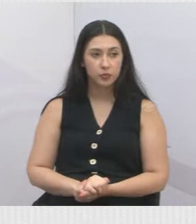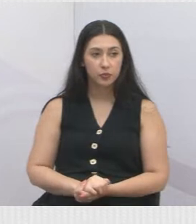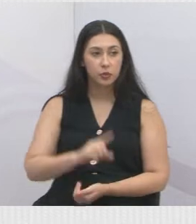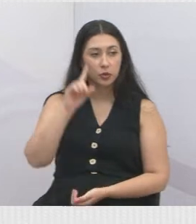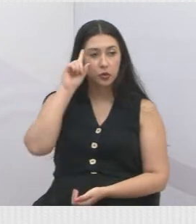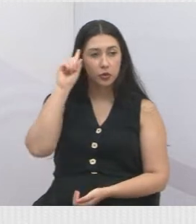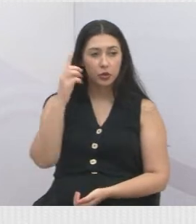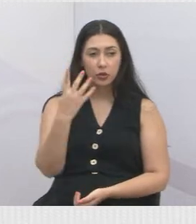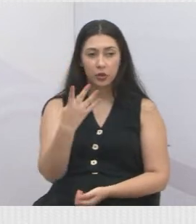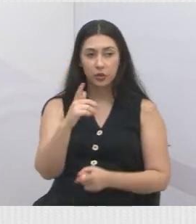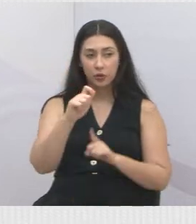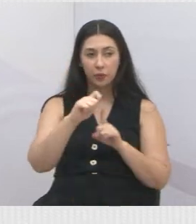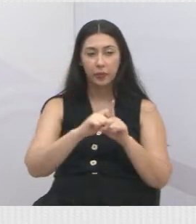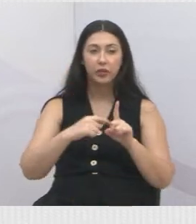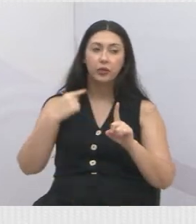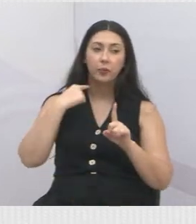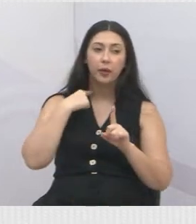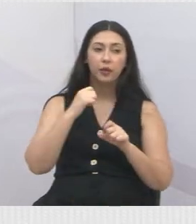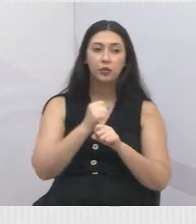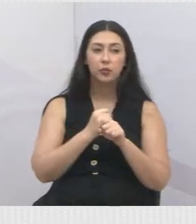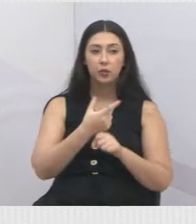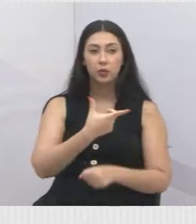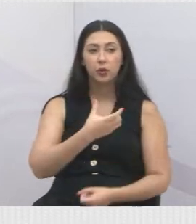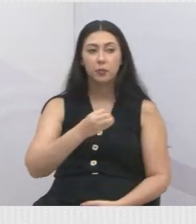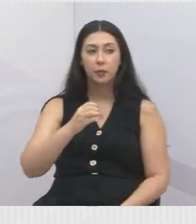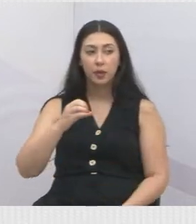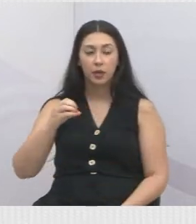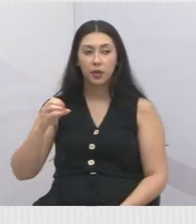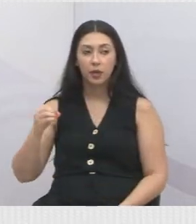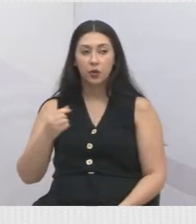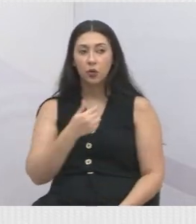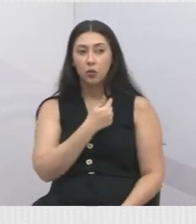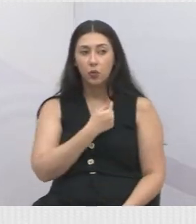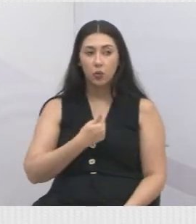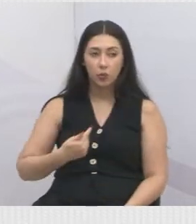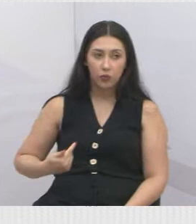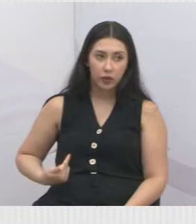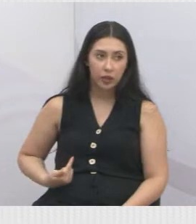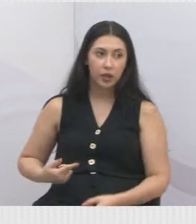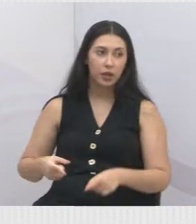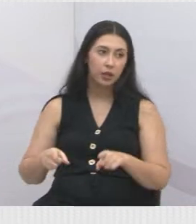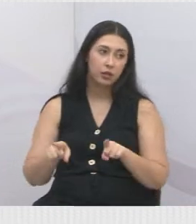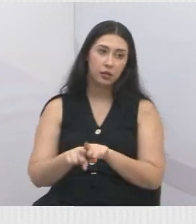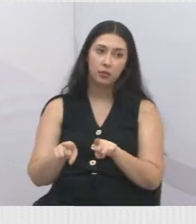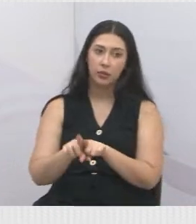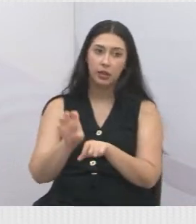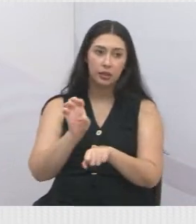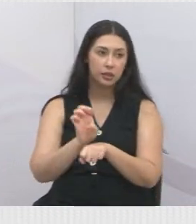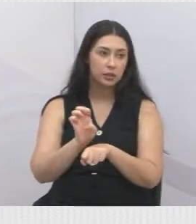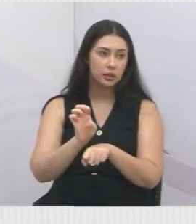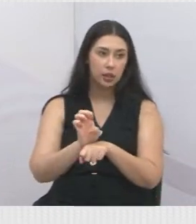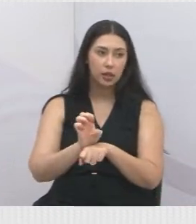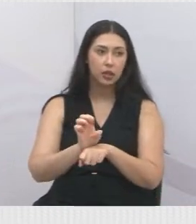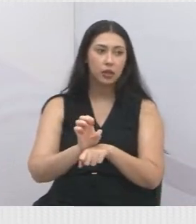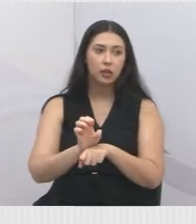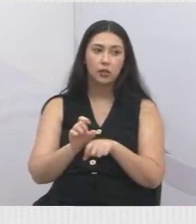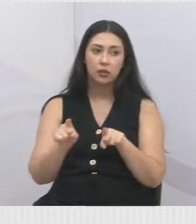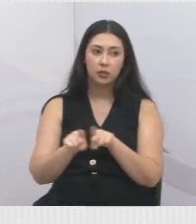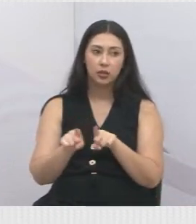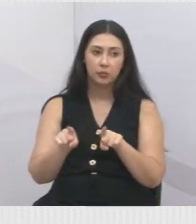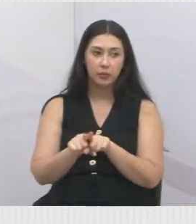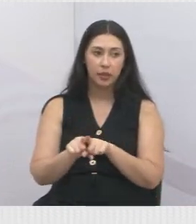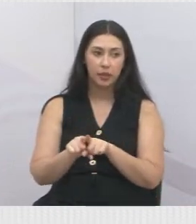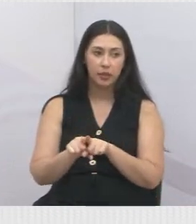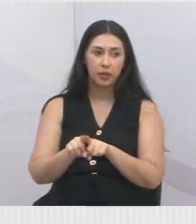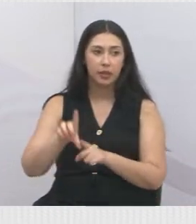de maio de 2000, a União, Estados, Distrito Federal e municípios, é que está longe aqui